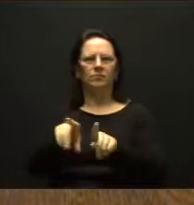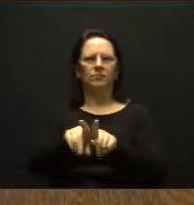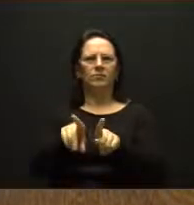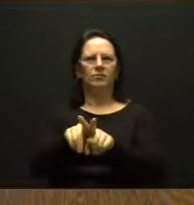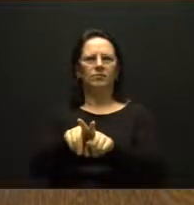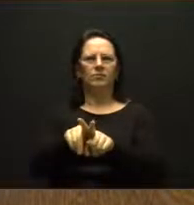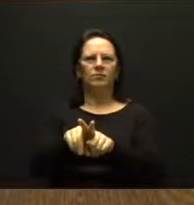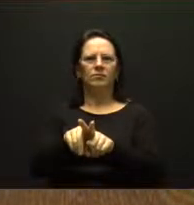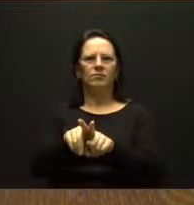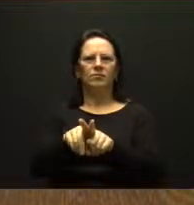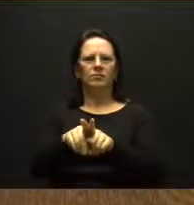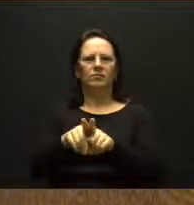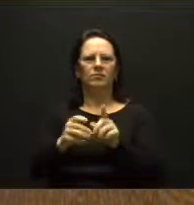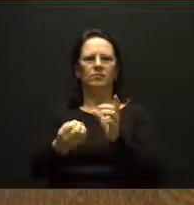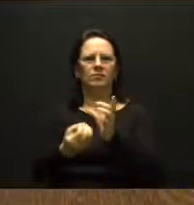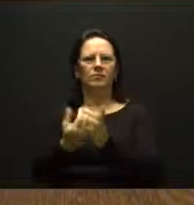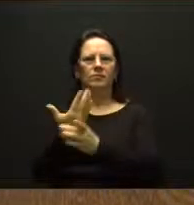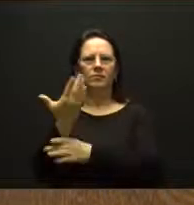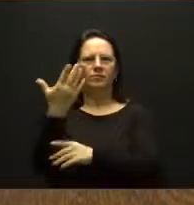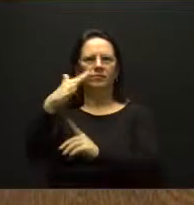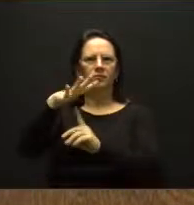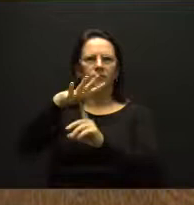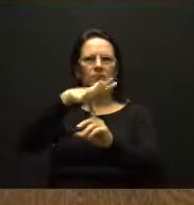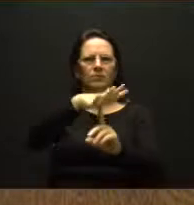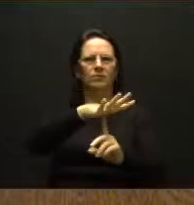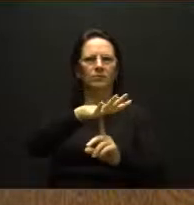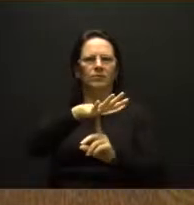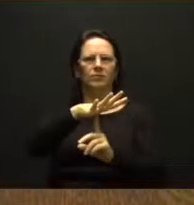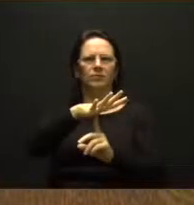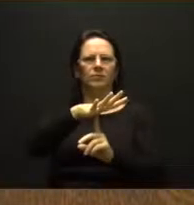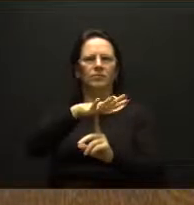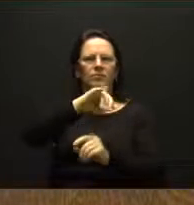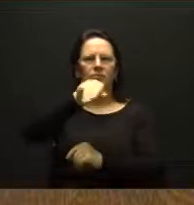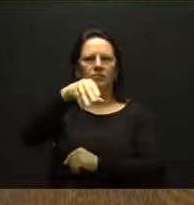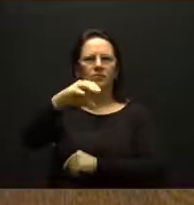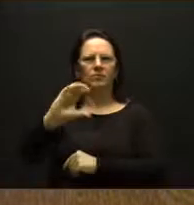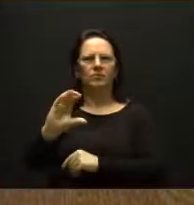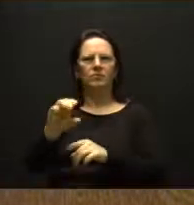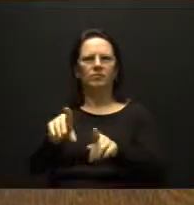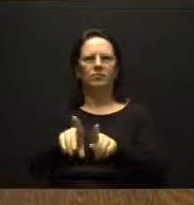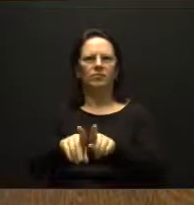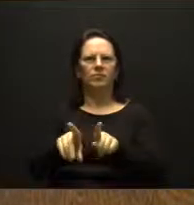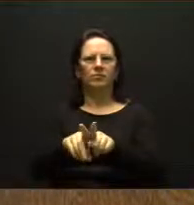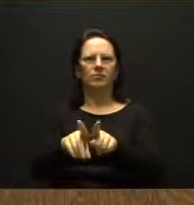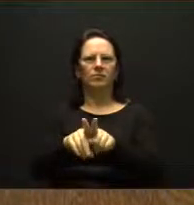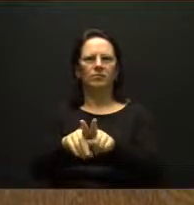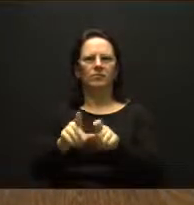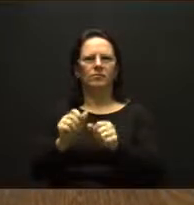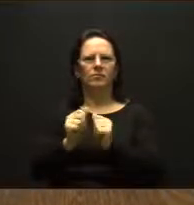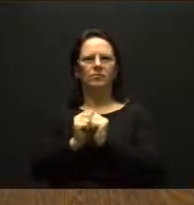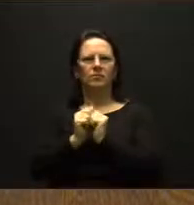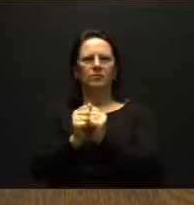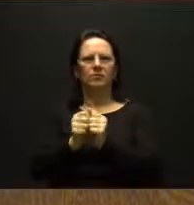rebater revitalização na praça já moleiros jardim casqueiro gestões